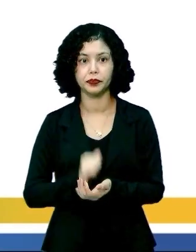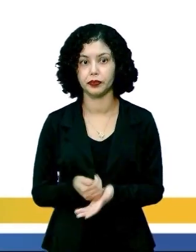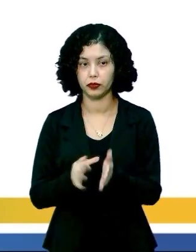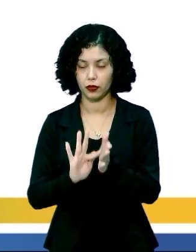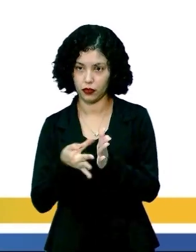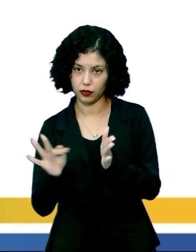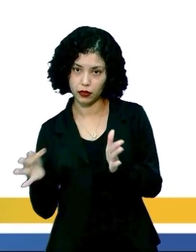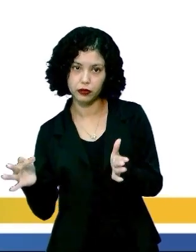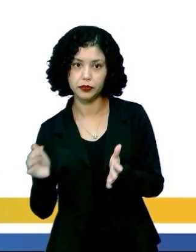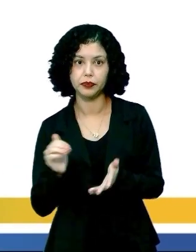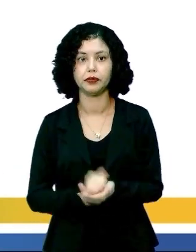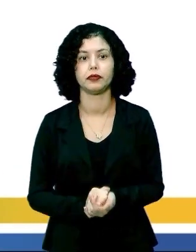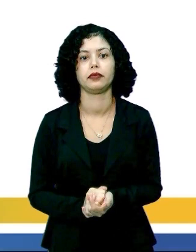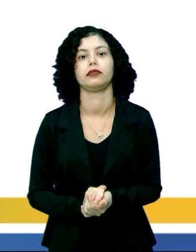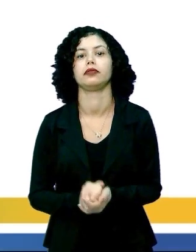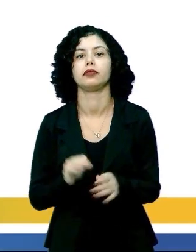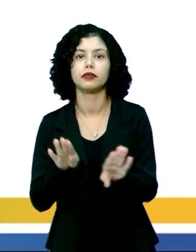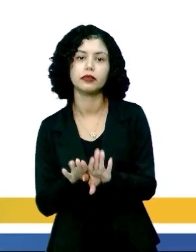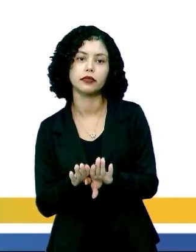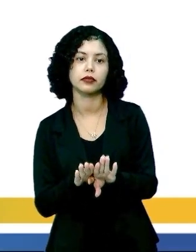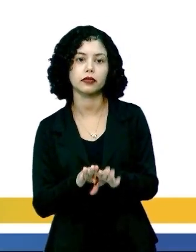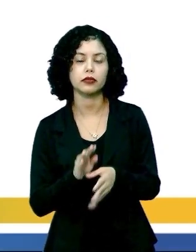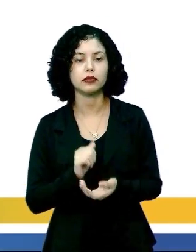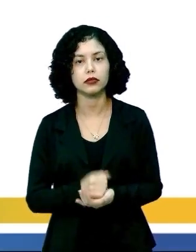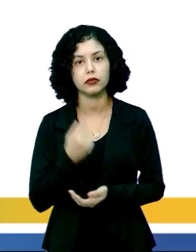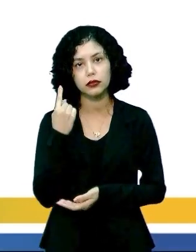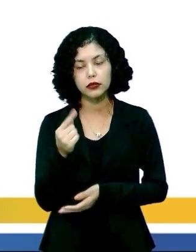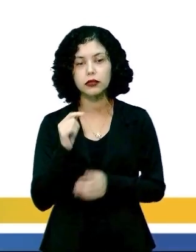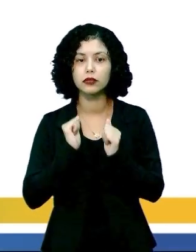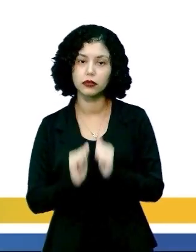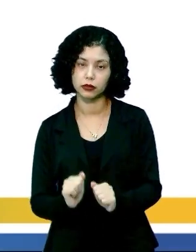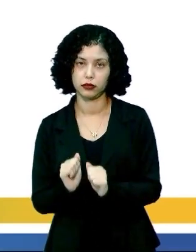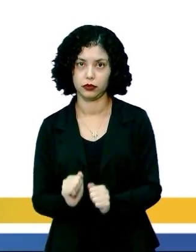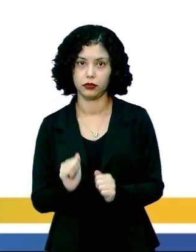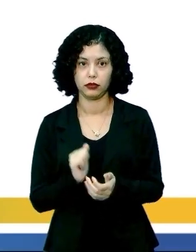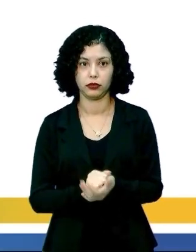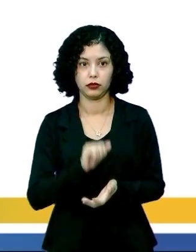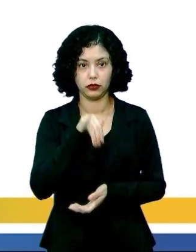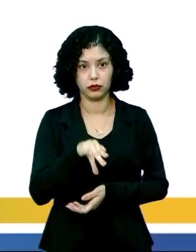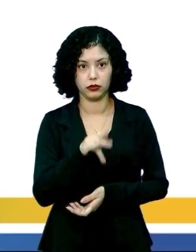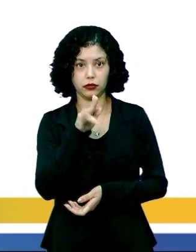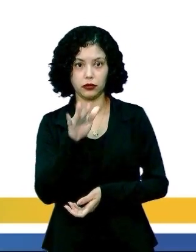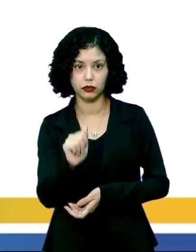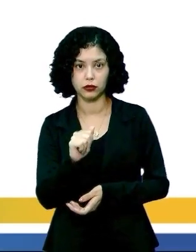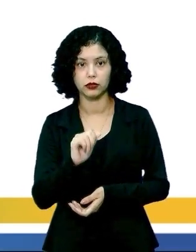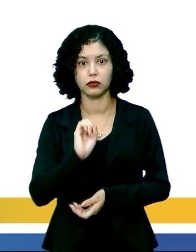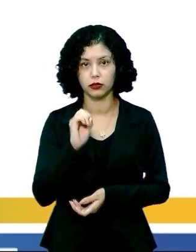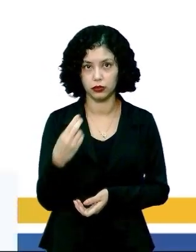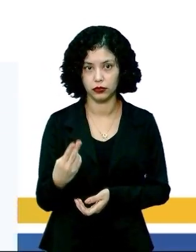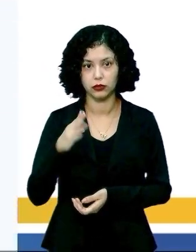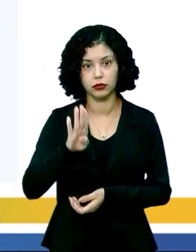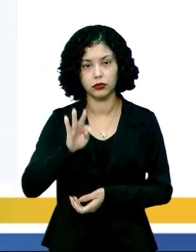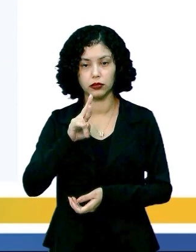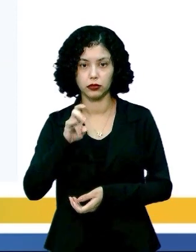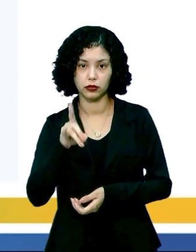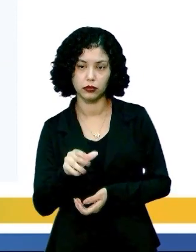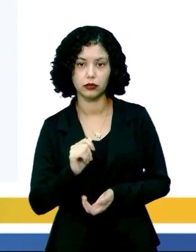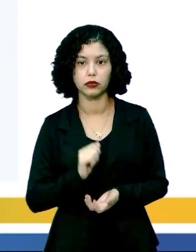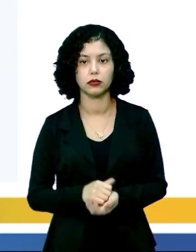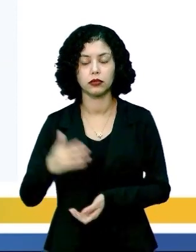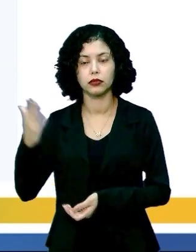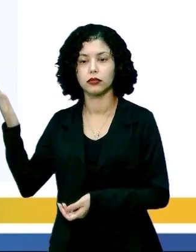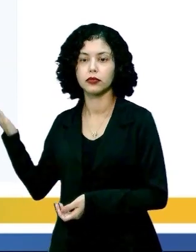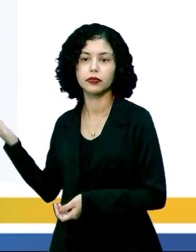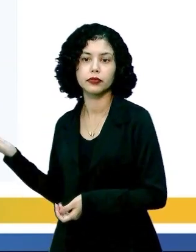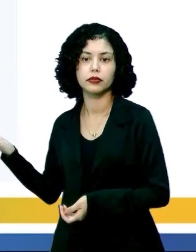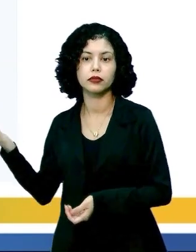de sobrejetora, uma função pode ser injetora ou bijetora.